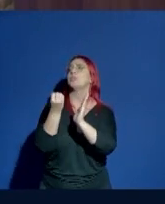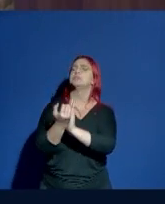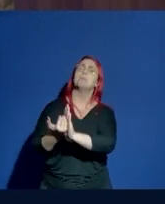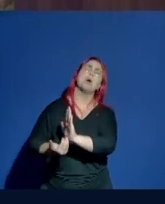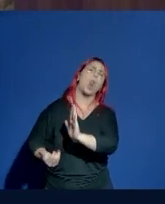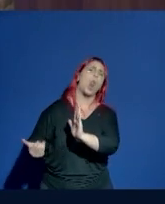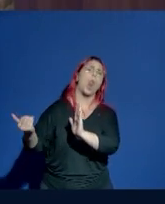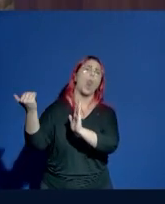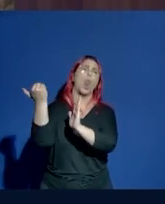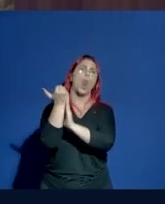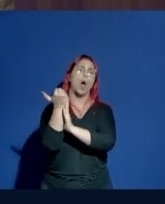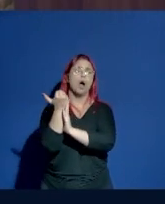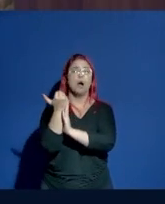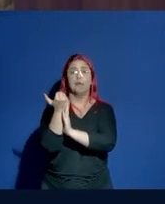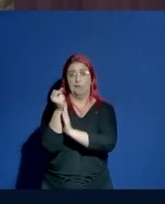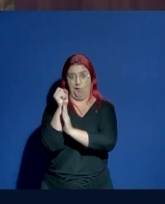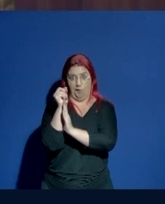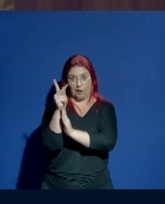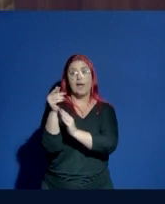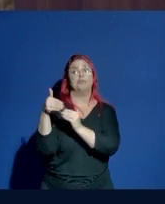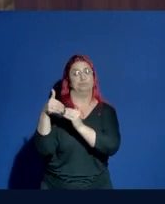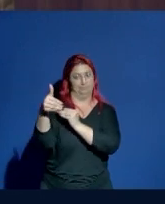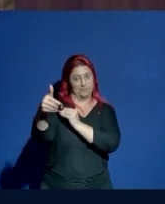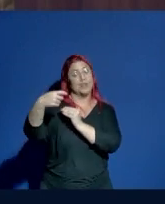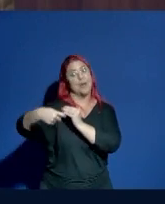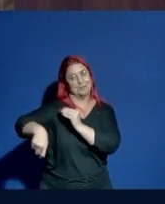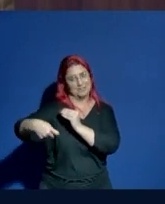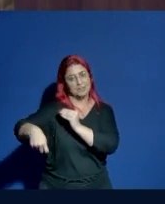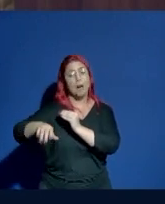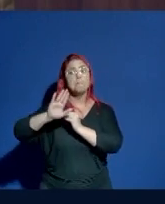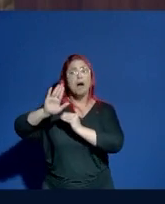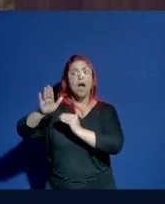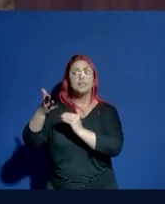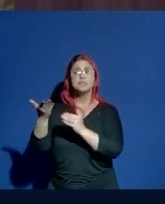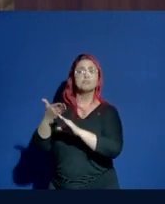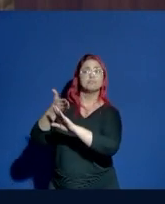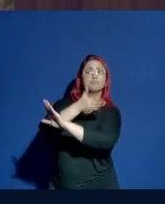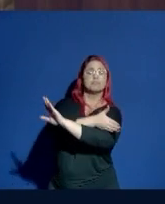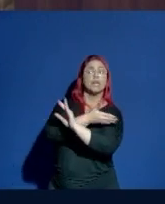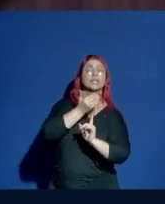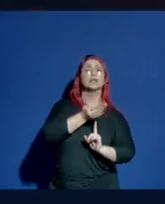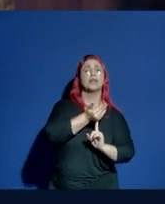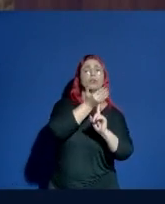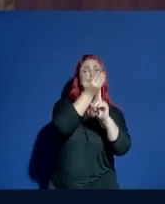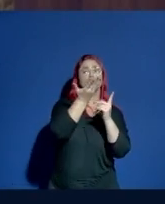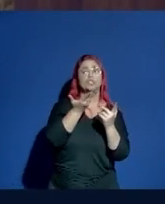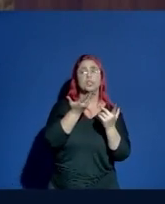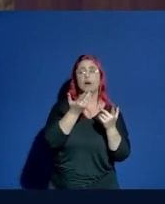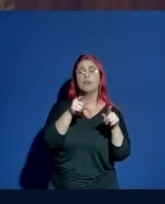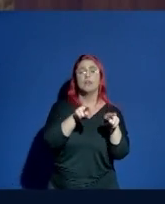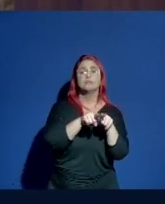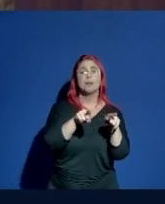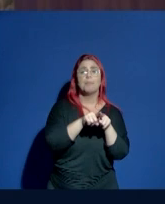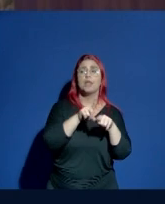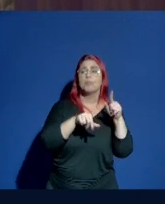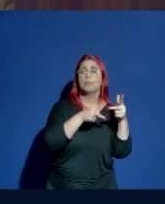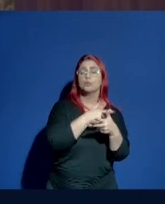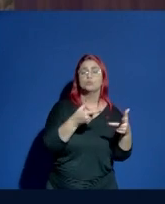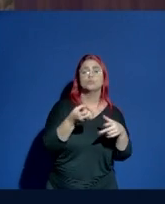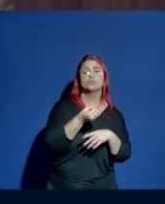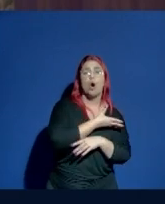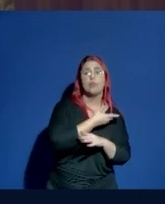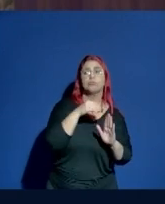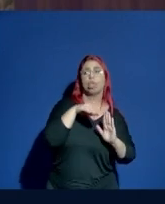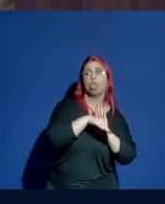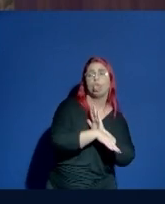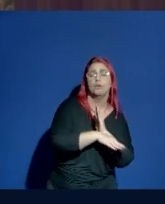que serão exigidos da nossa agricultura brasileira sem que a taxa de tecnologia, a taxa de adoção por novos produtos, quando a